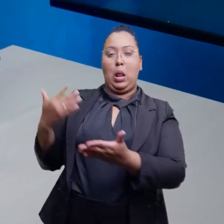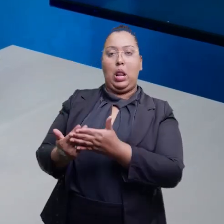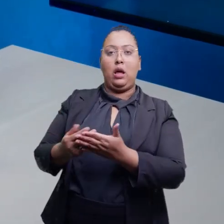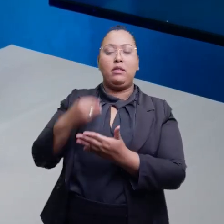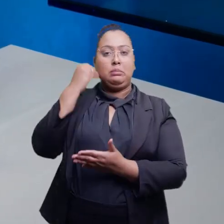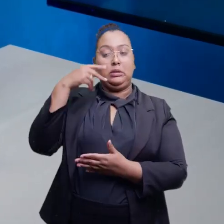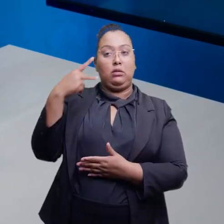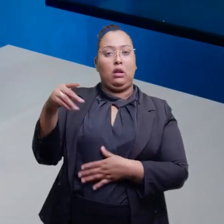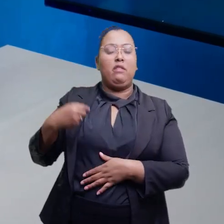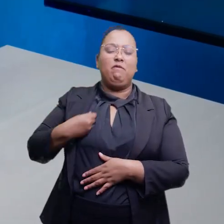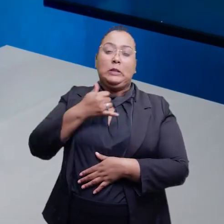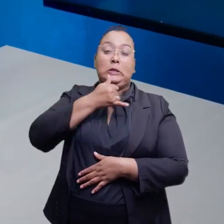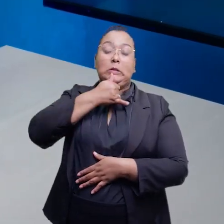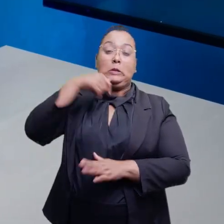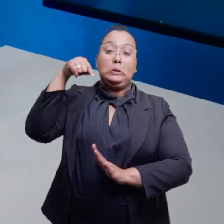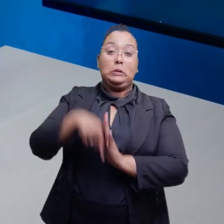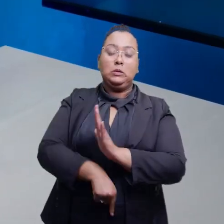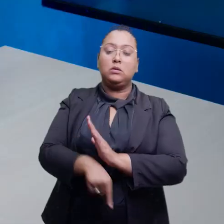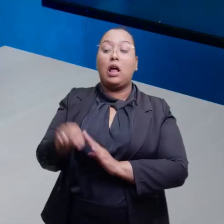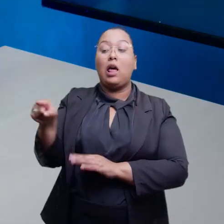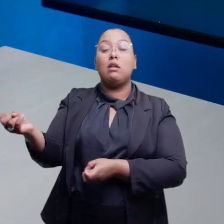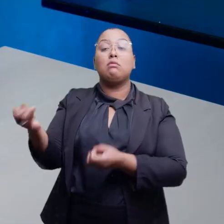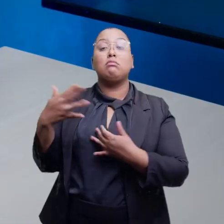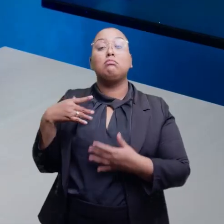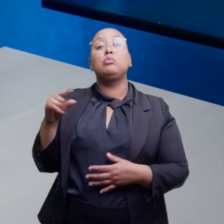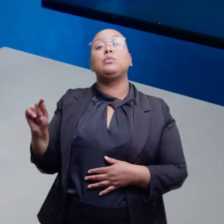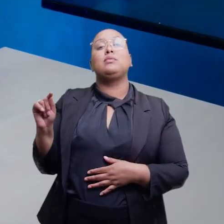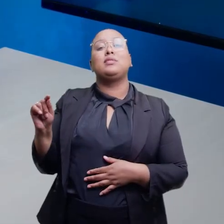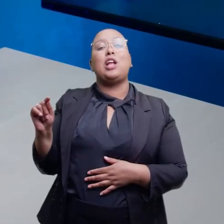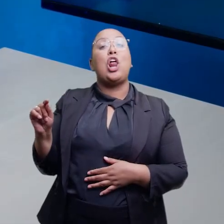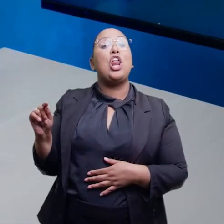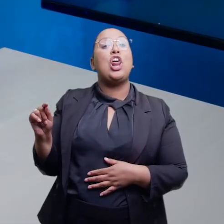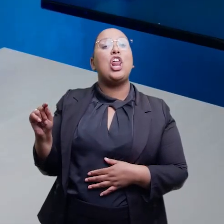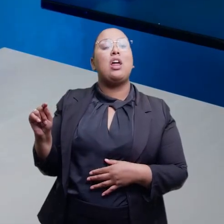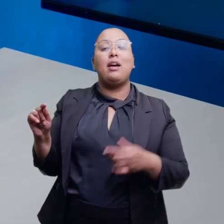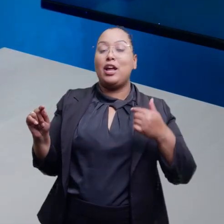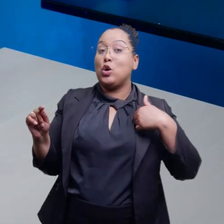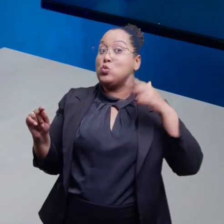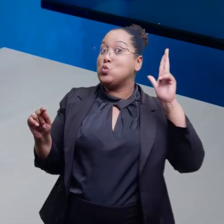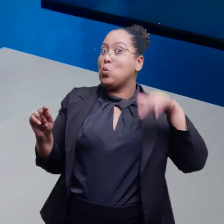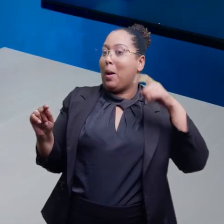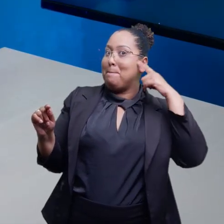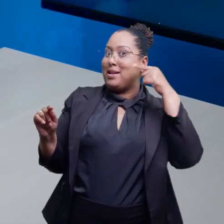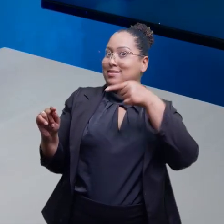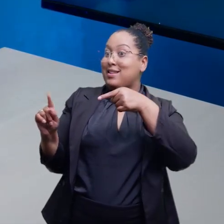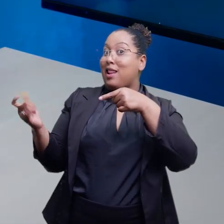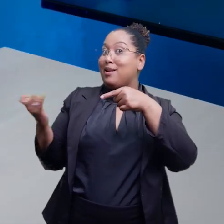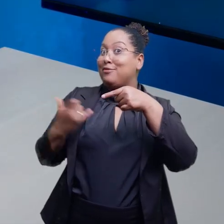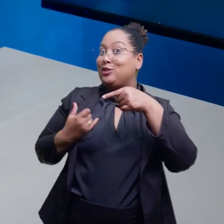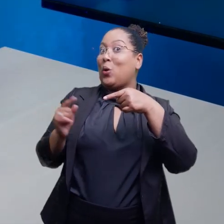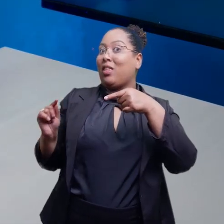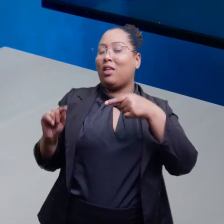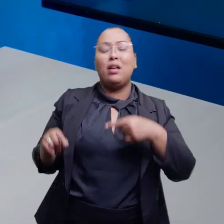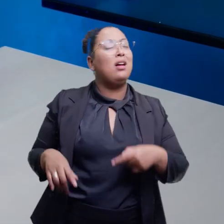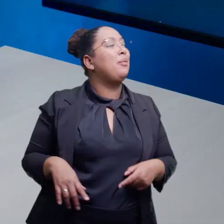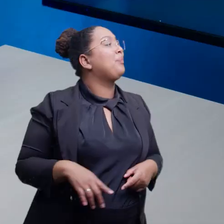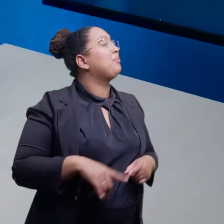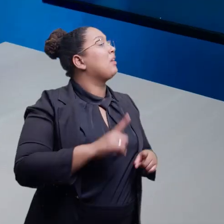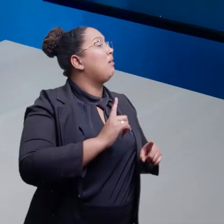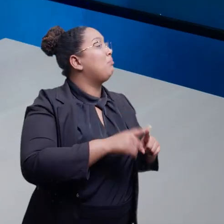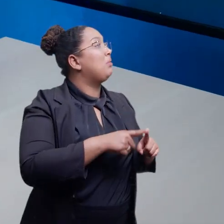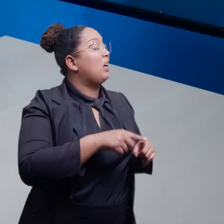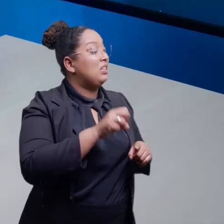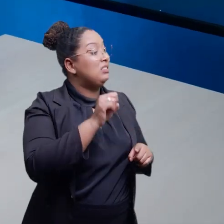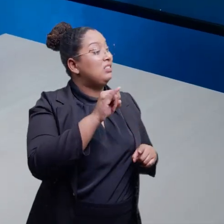passou, de uma história extremamente triste, e aí ela falou, olha, outro medo que a gente nunca tinha parado para pensar, né, mas ela virou e falou assim para mim, ela falou assim,